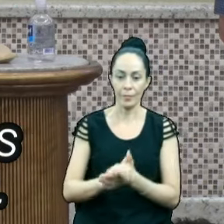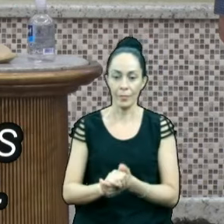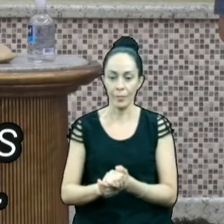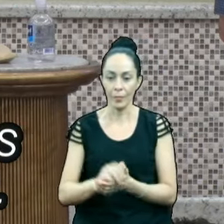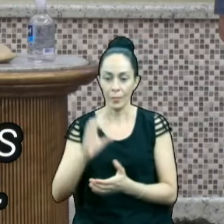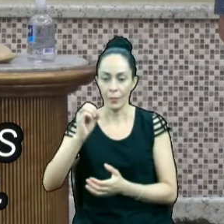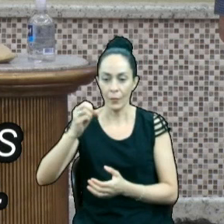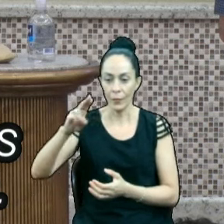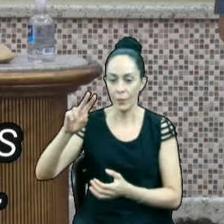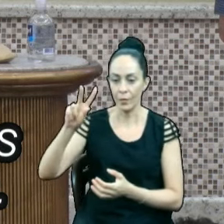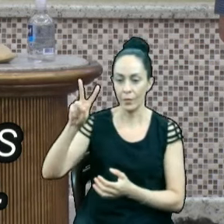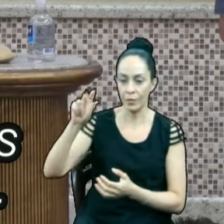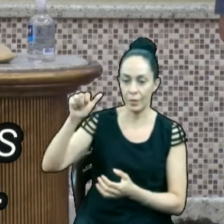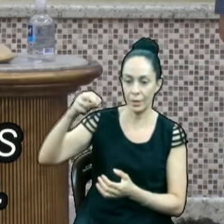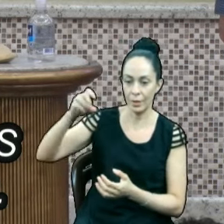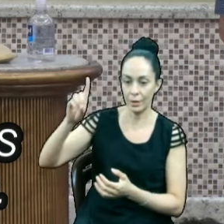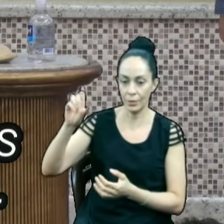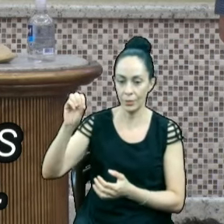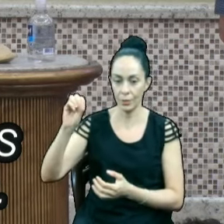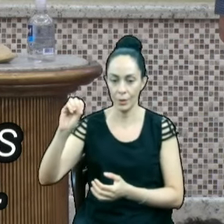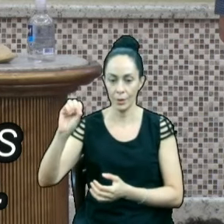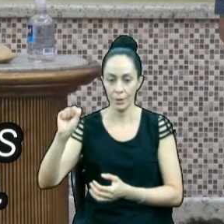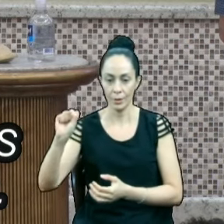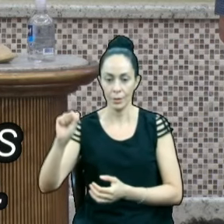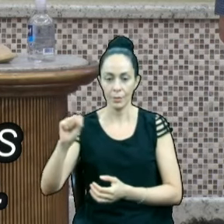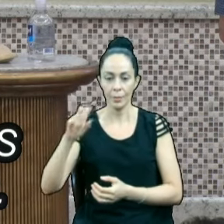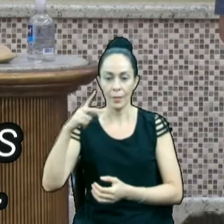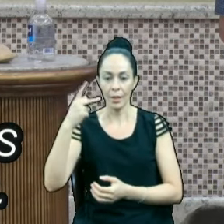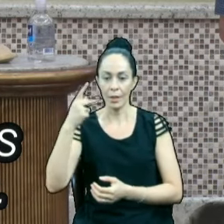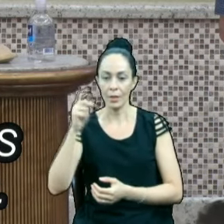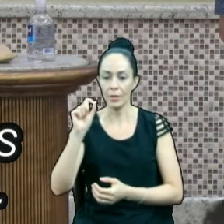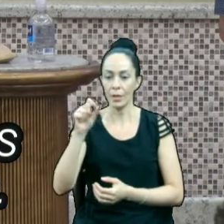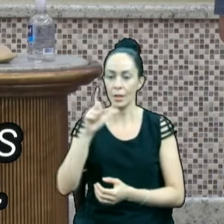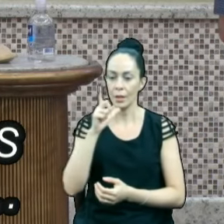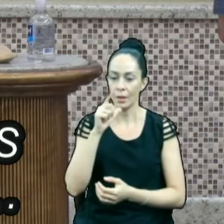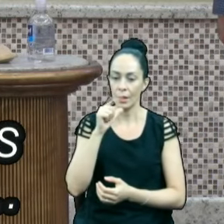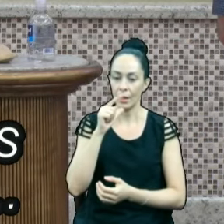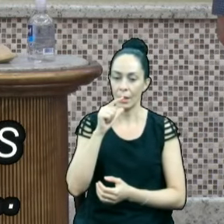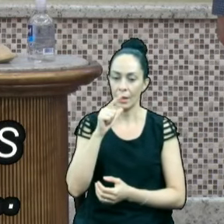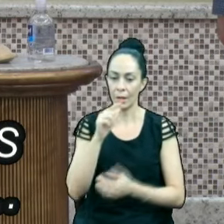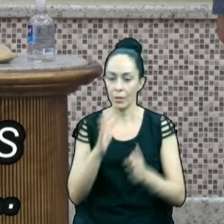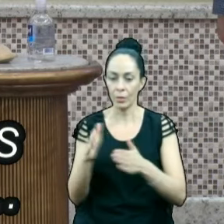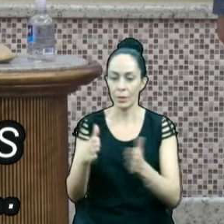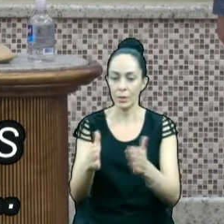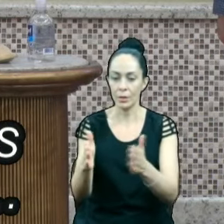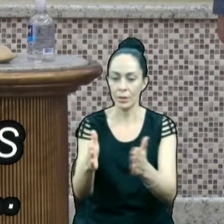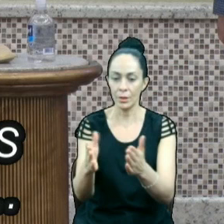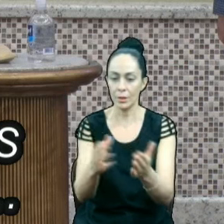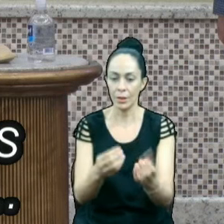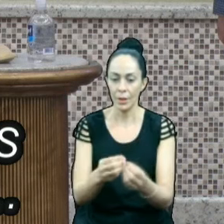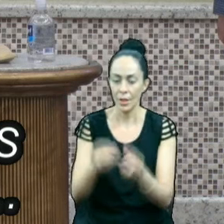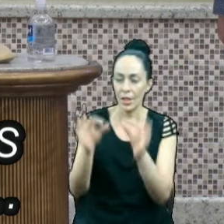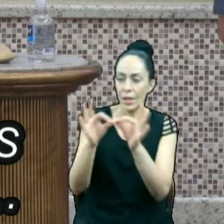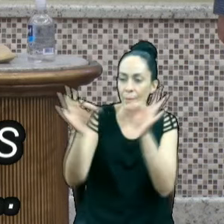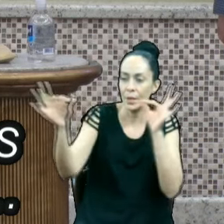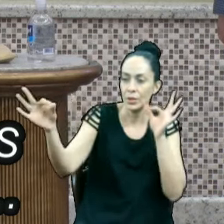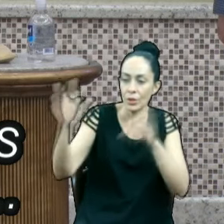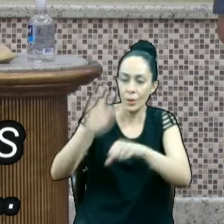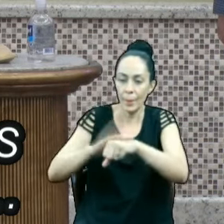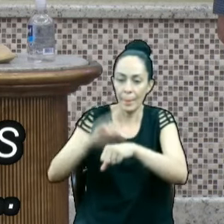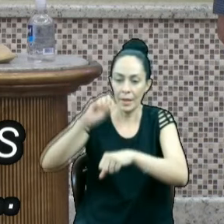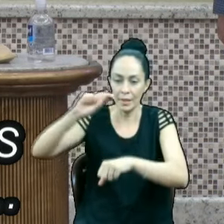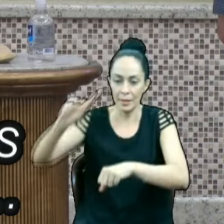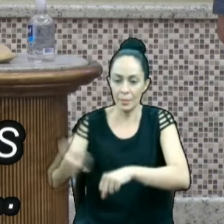pelas águas águas que me davam pelos artelhos e mediu mais mil e me fez